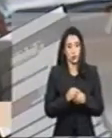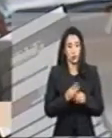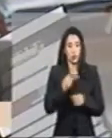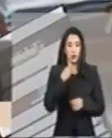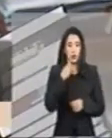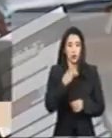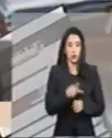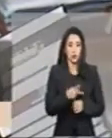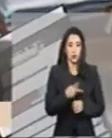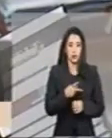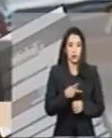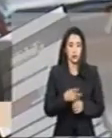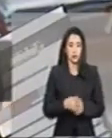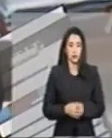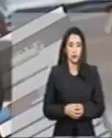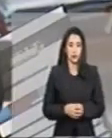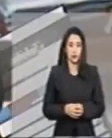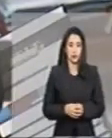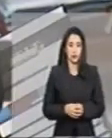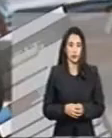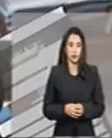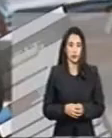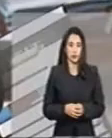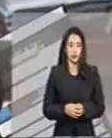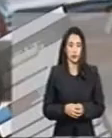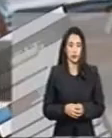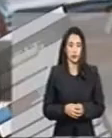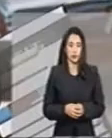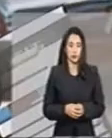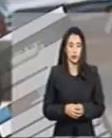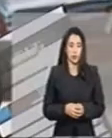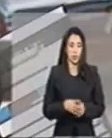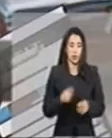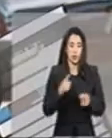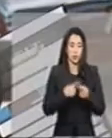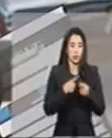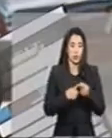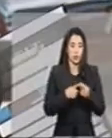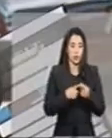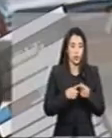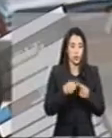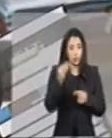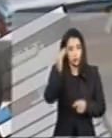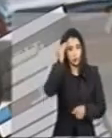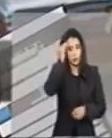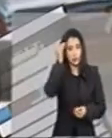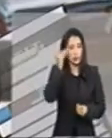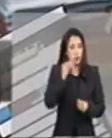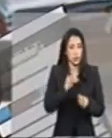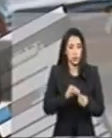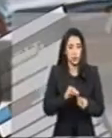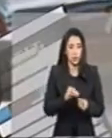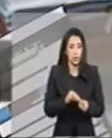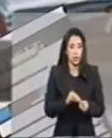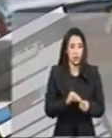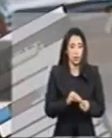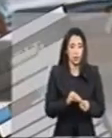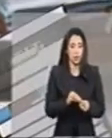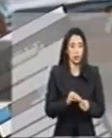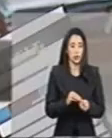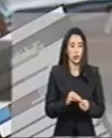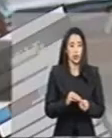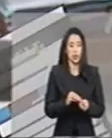não, concluo pela baixa. Pela baixa, porque eu tenho como competente não o Supremo, e como